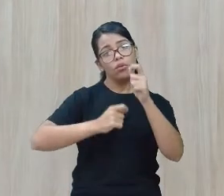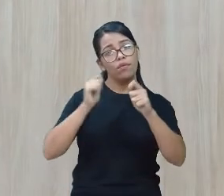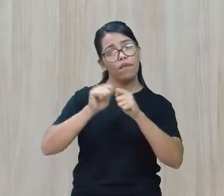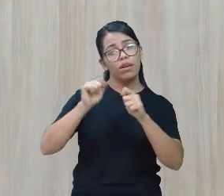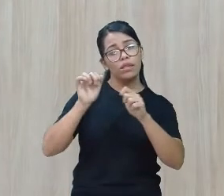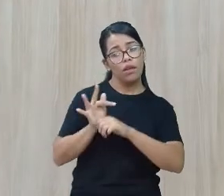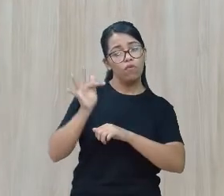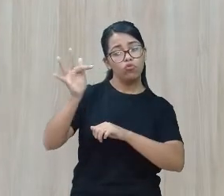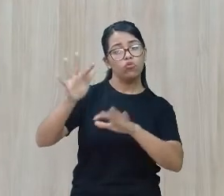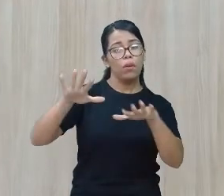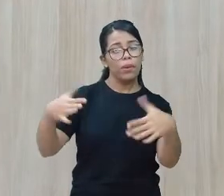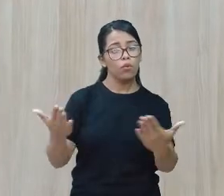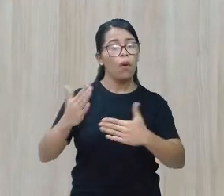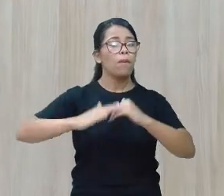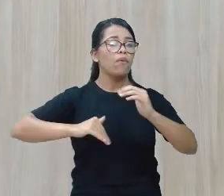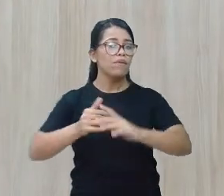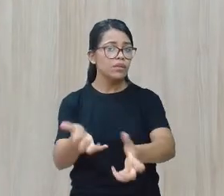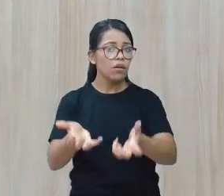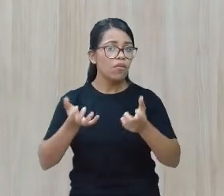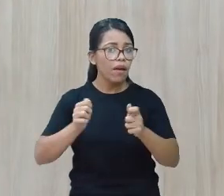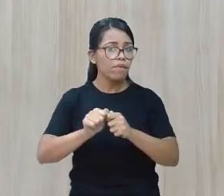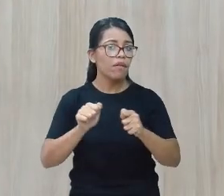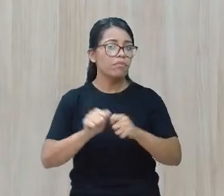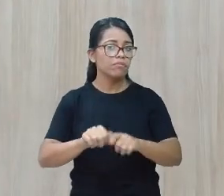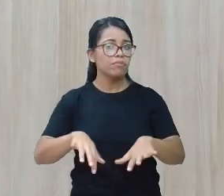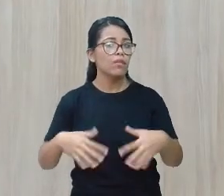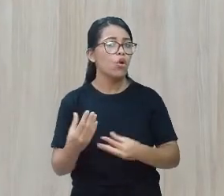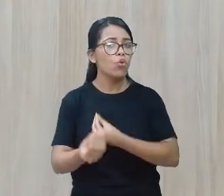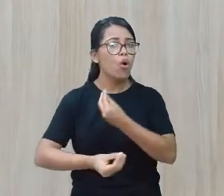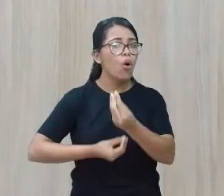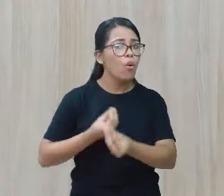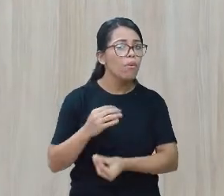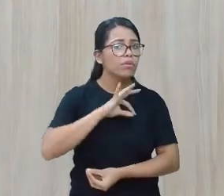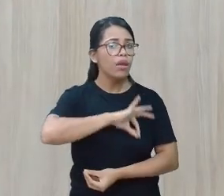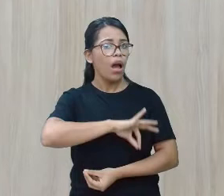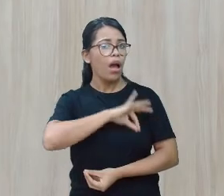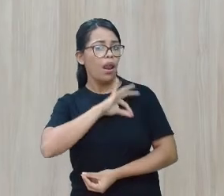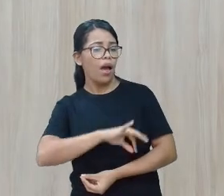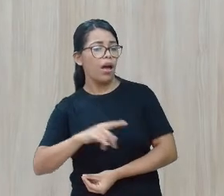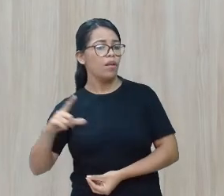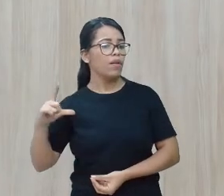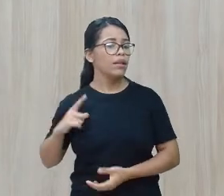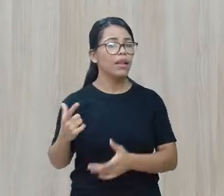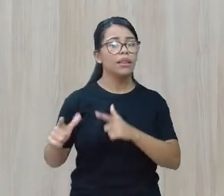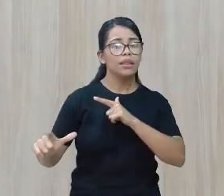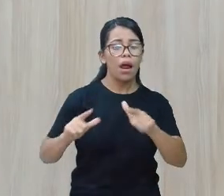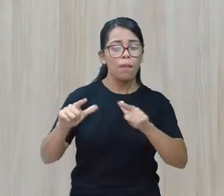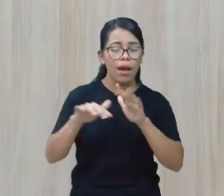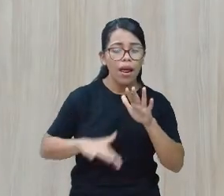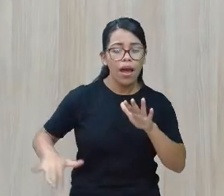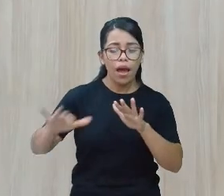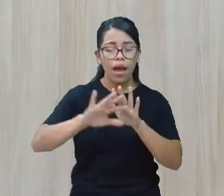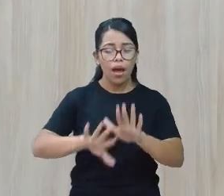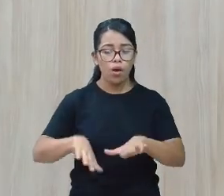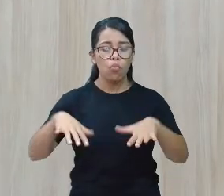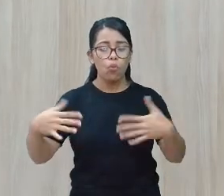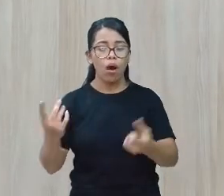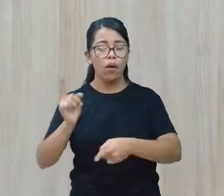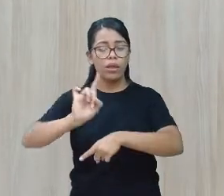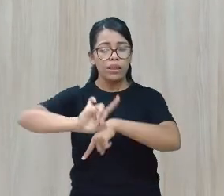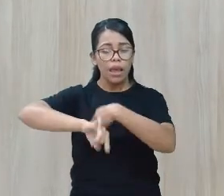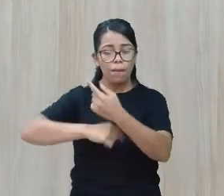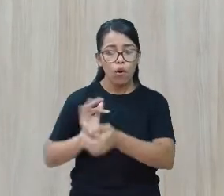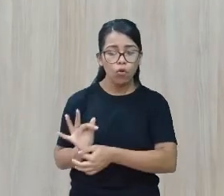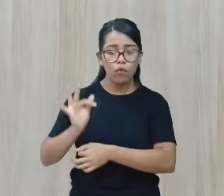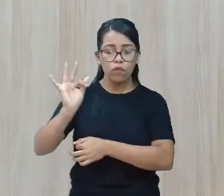que carreira vocês querem seguir, como é que vão ganhar o dinheiro de vocês para o sustento de vocês, e depois, na fase boa, constituir